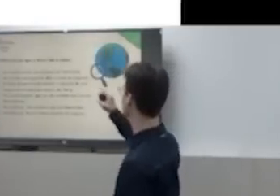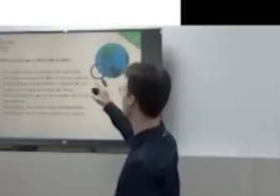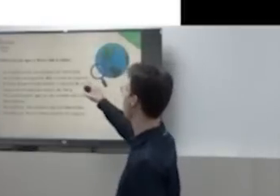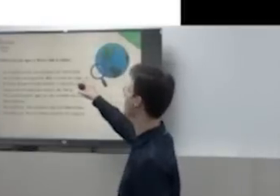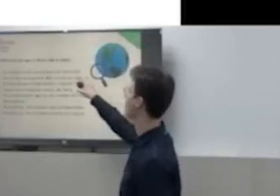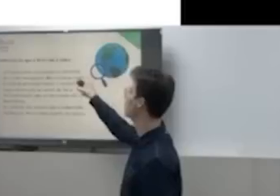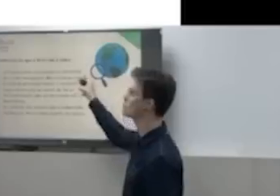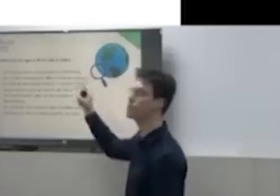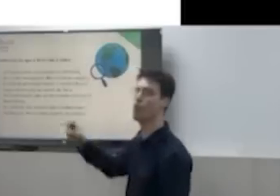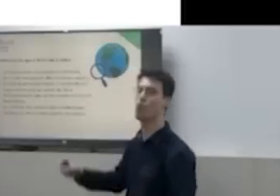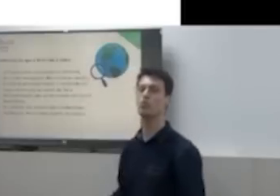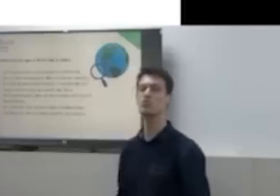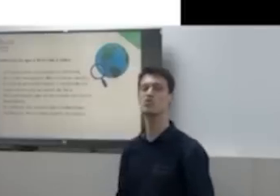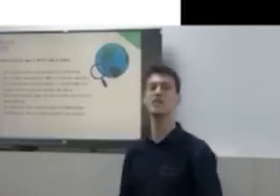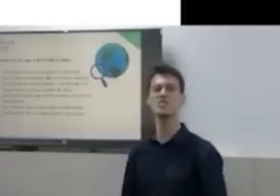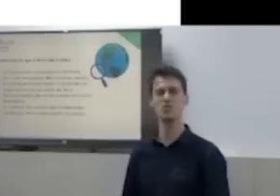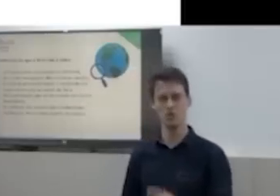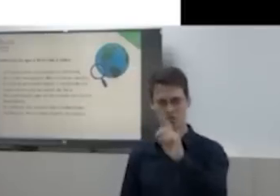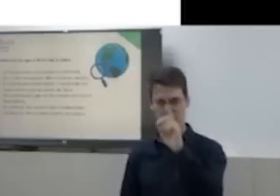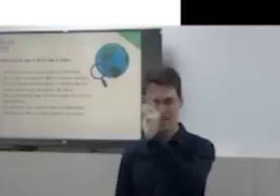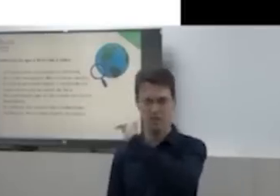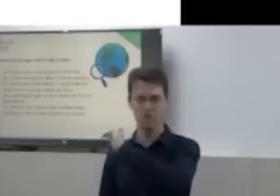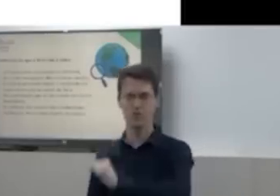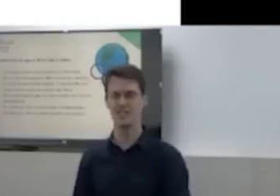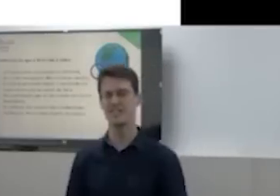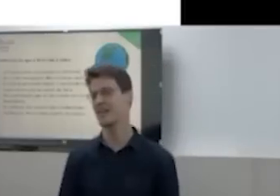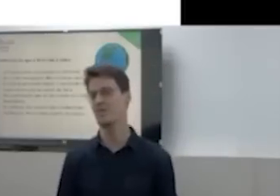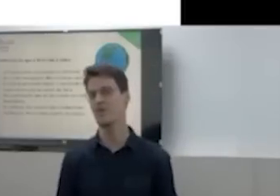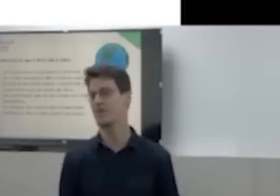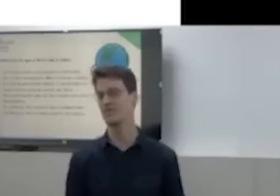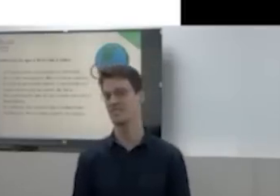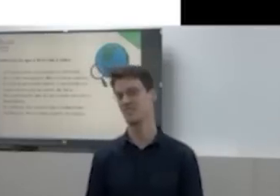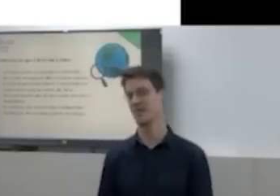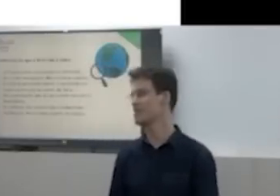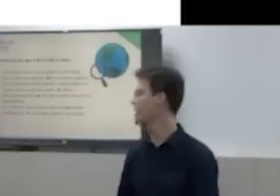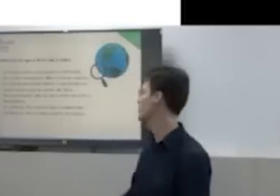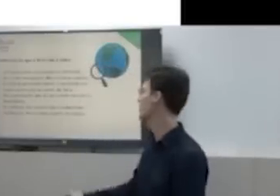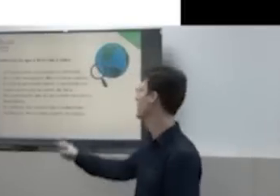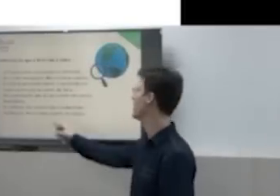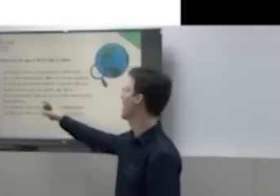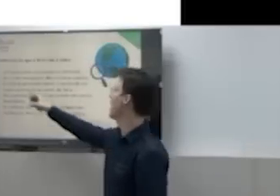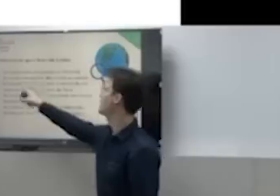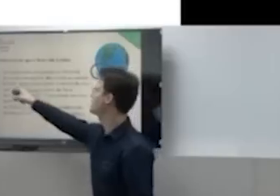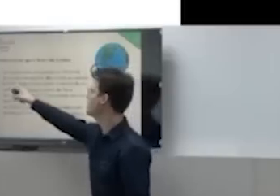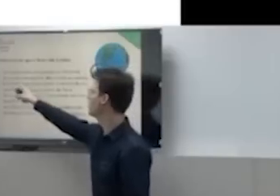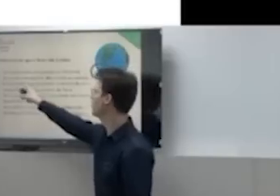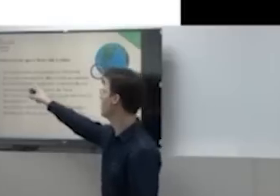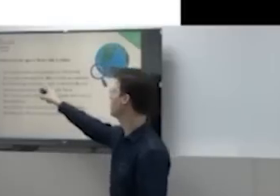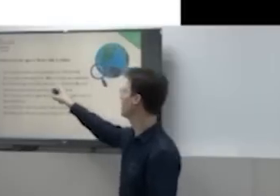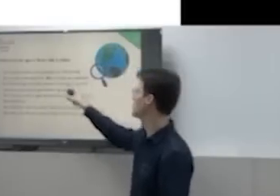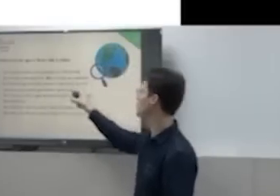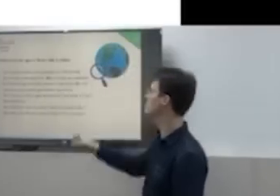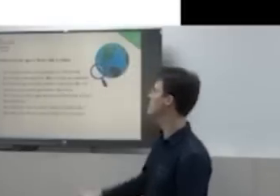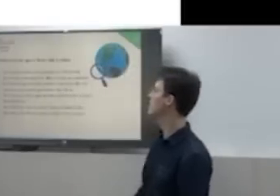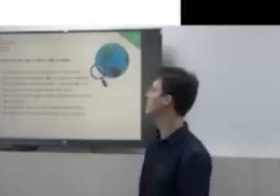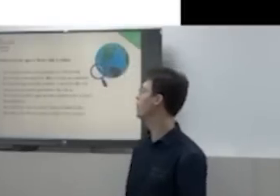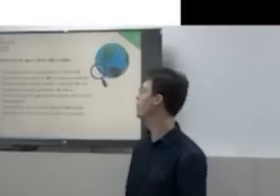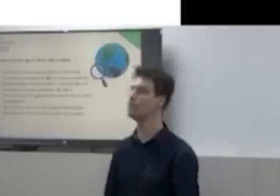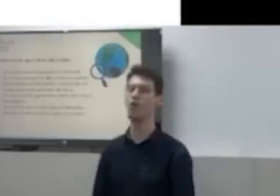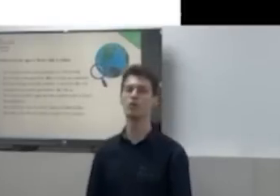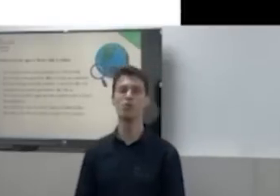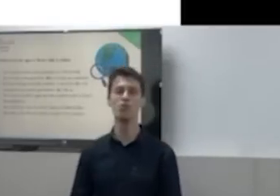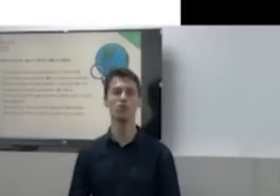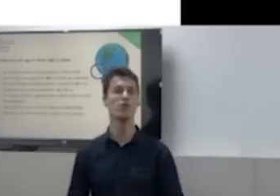Um navio some aos poucos no horizonte. Eu vou mostrar daqui a pouco para vocês uma imagem. As